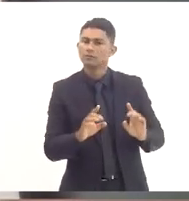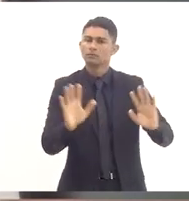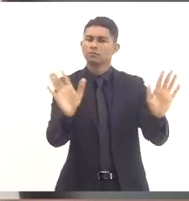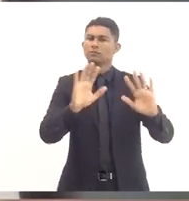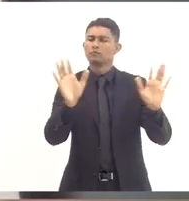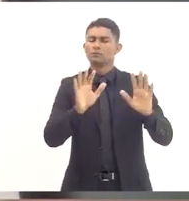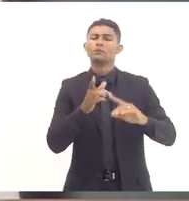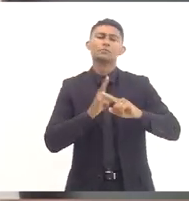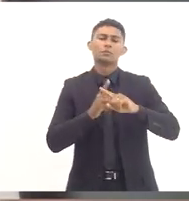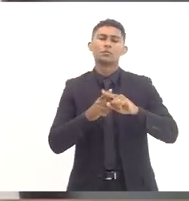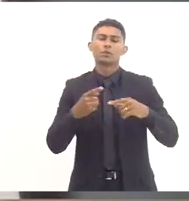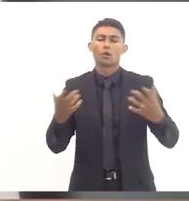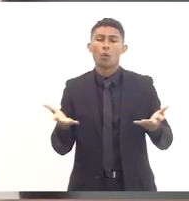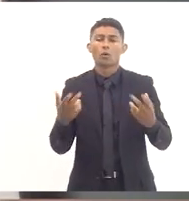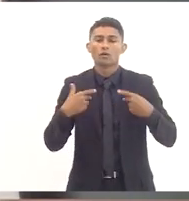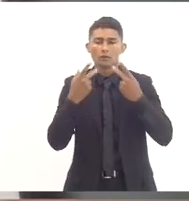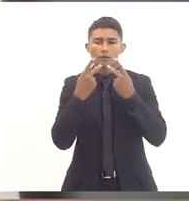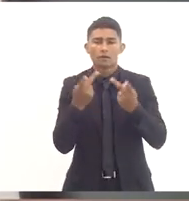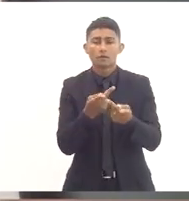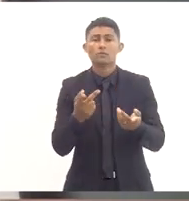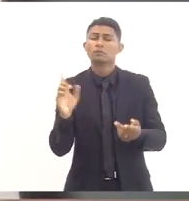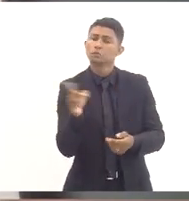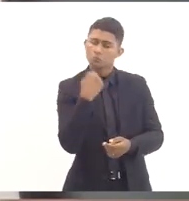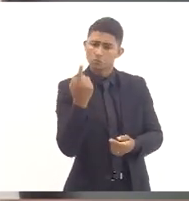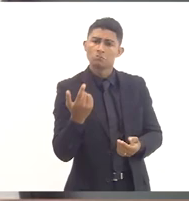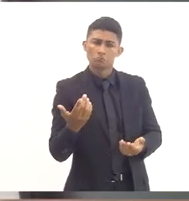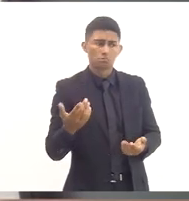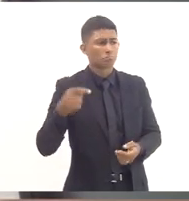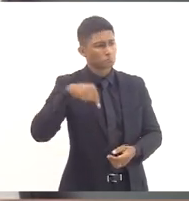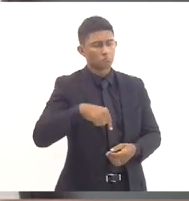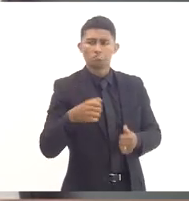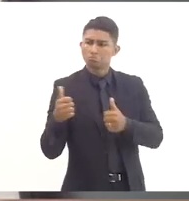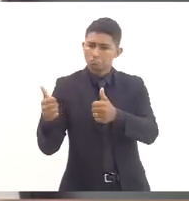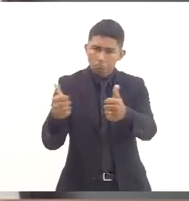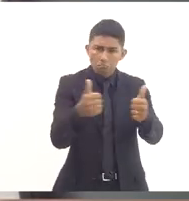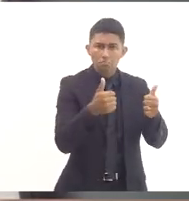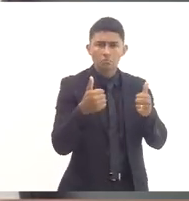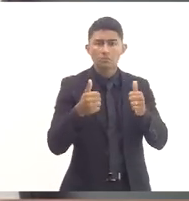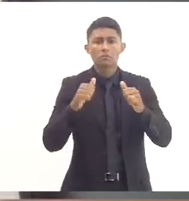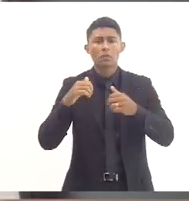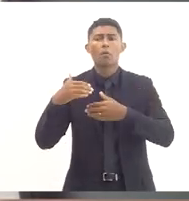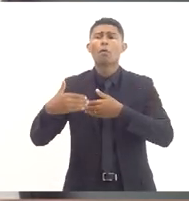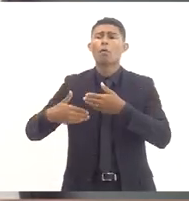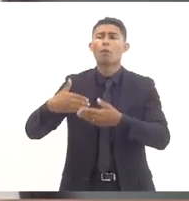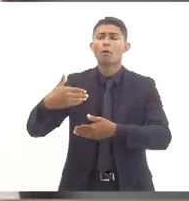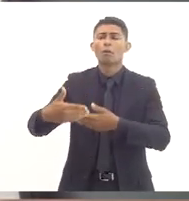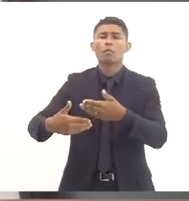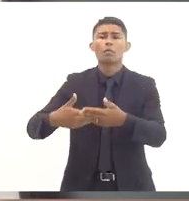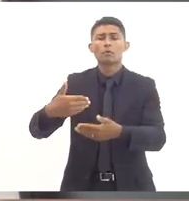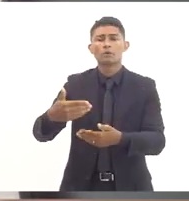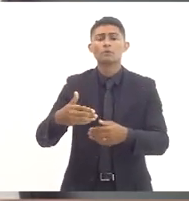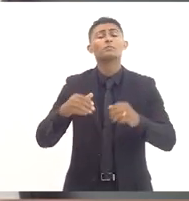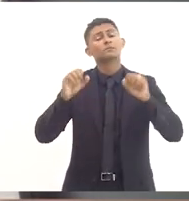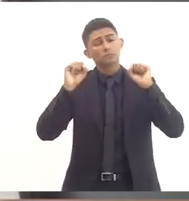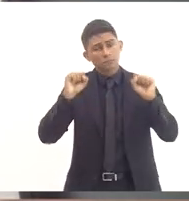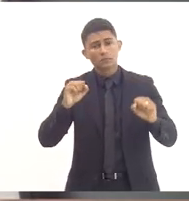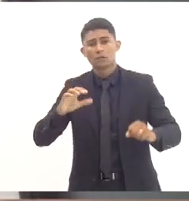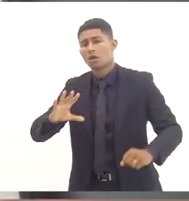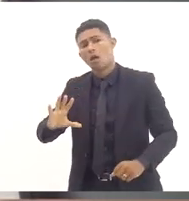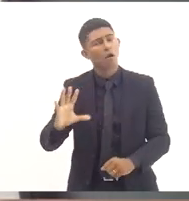digo que hoje nós estamos aqui mas nós podemos qualquer um de nós pode estar nem ser um